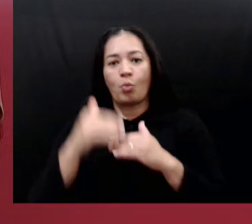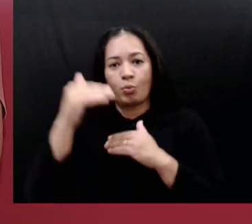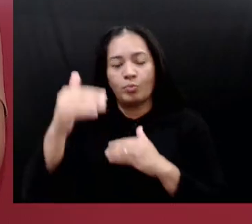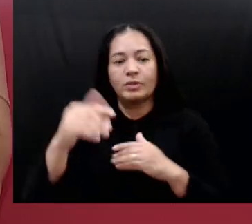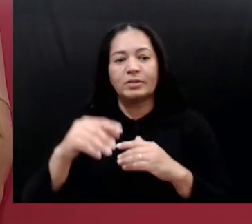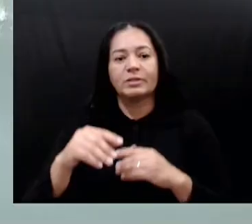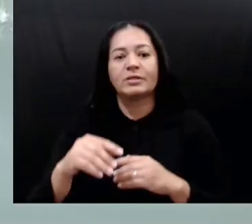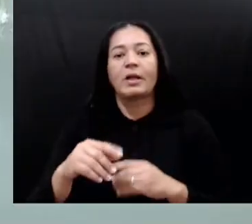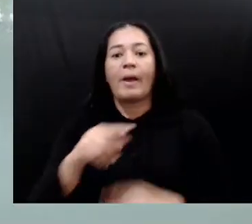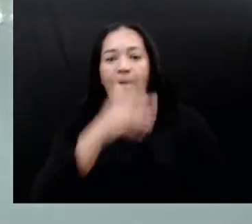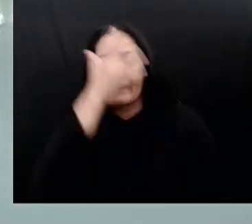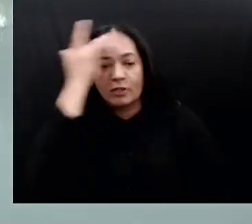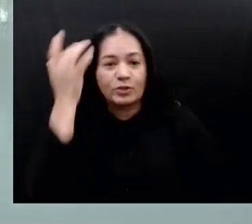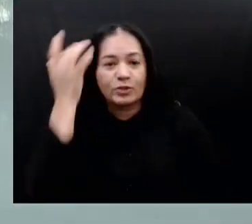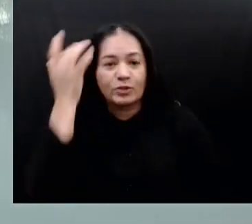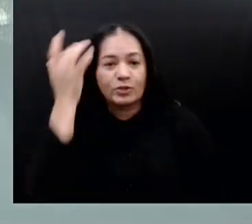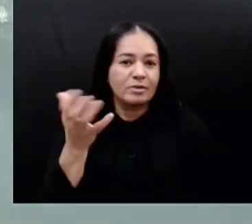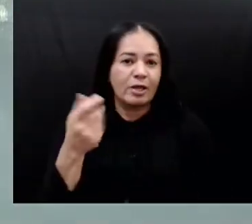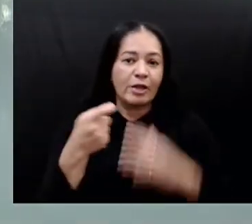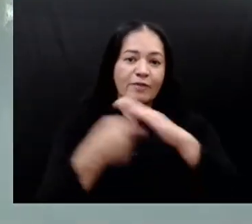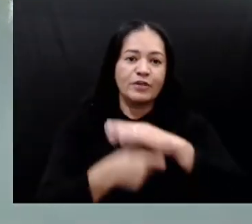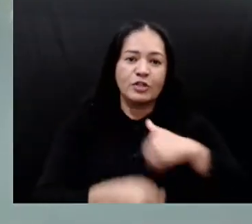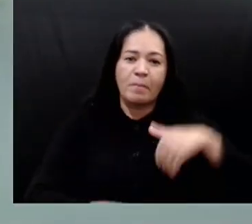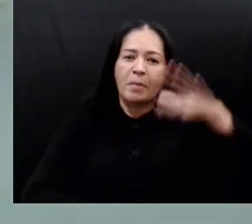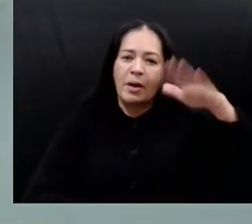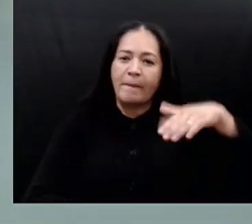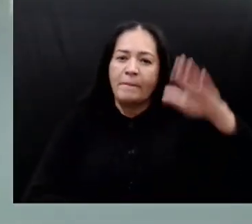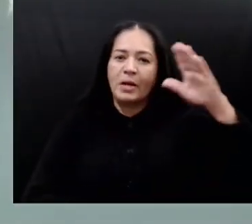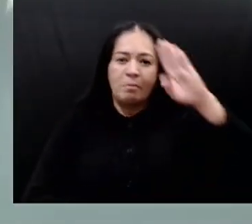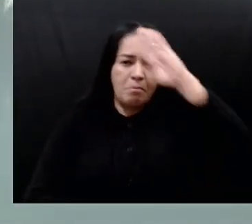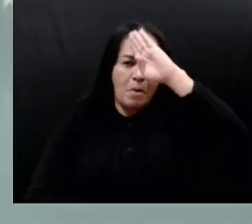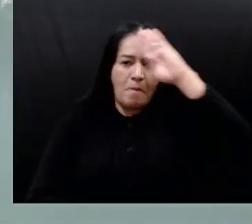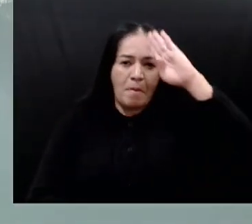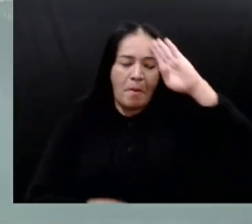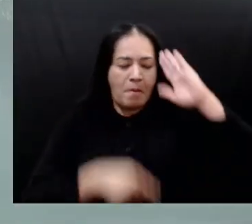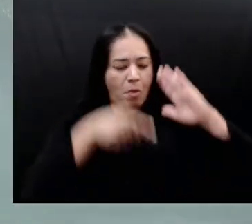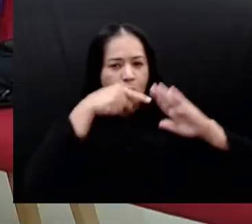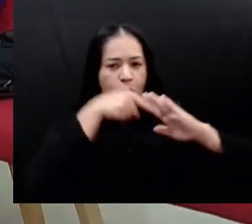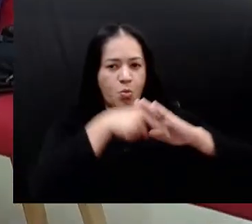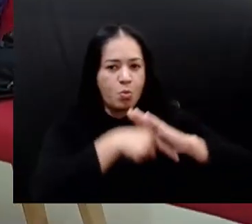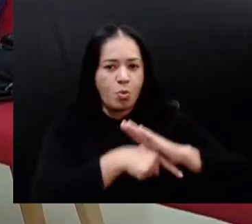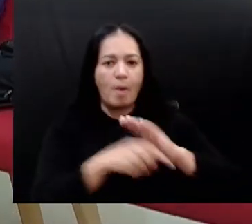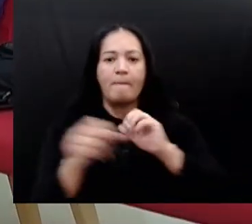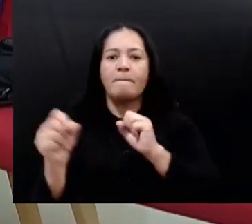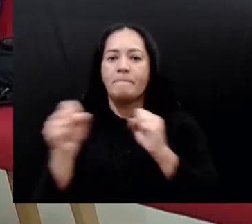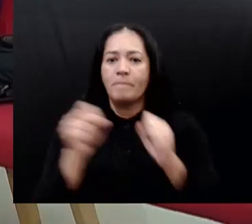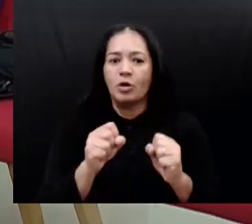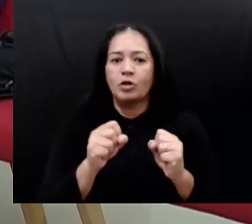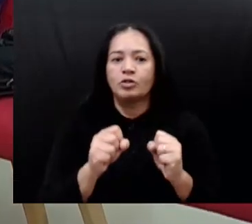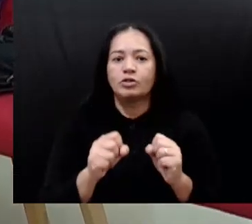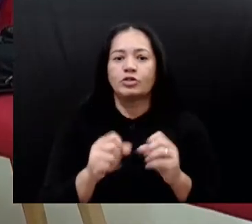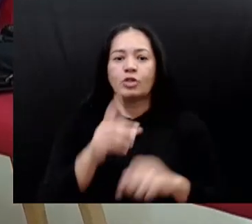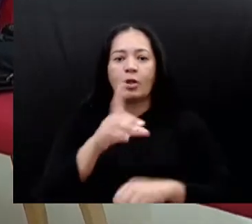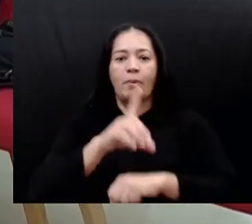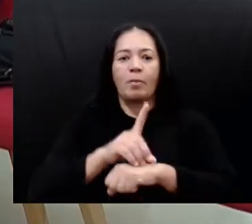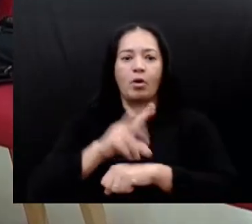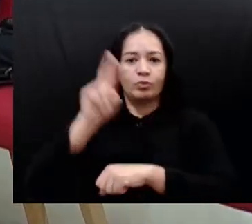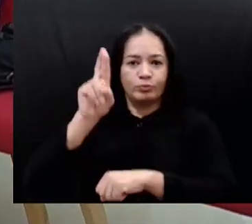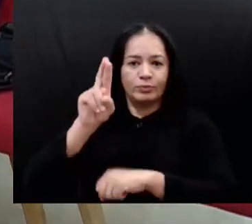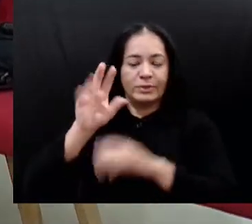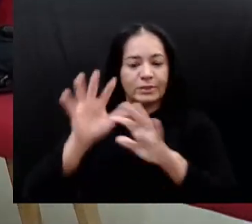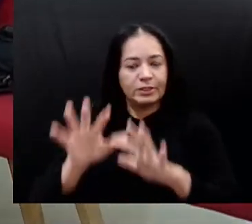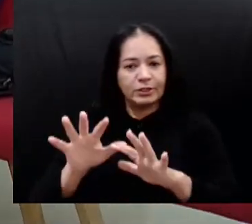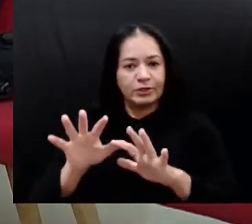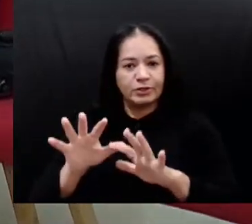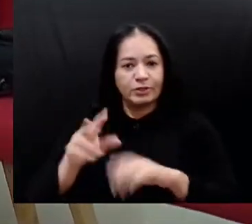ainda investir mais na carreira acadêmica, aprofundar mais na pesquisa, ele pode seguir para um nível de doutorado. Isso na pós-graduação